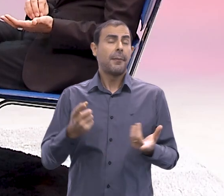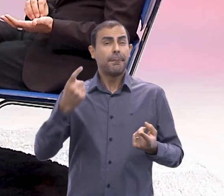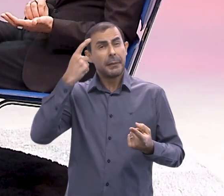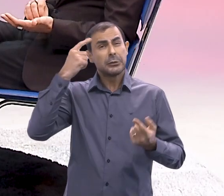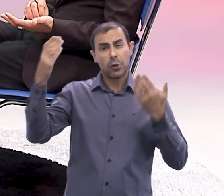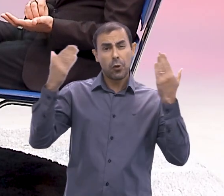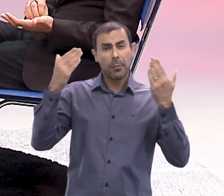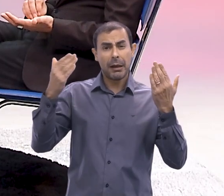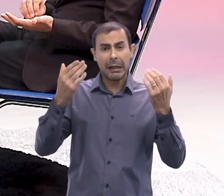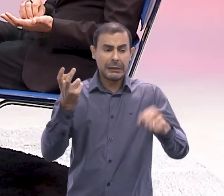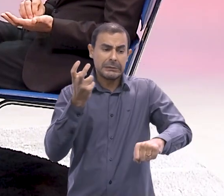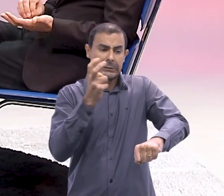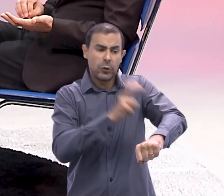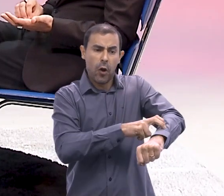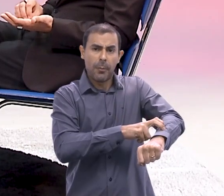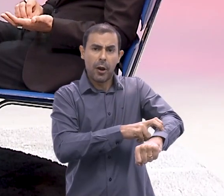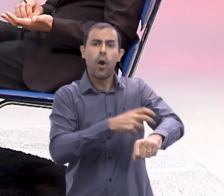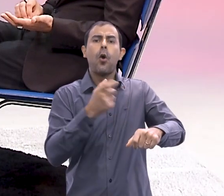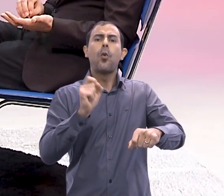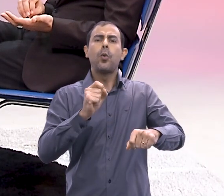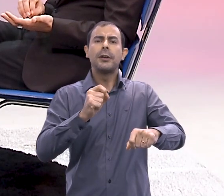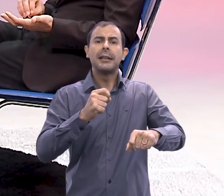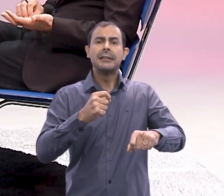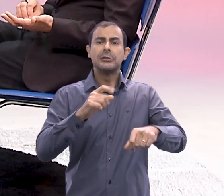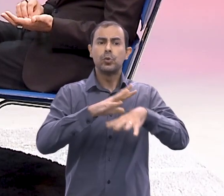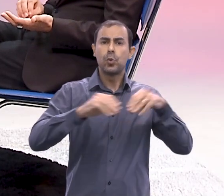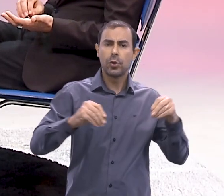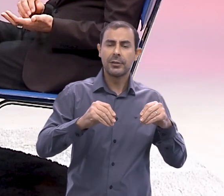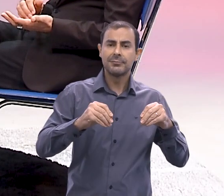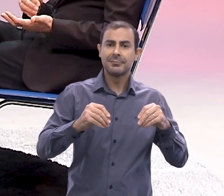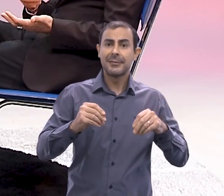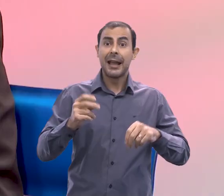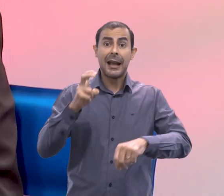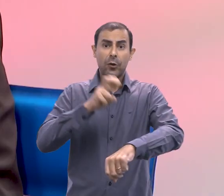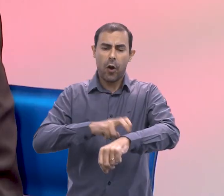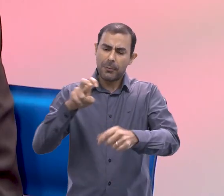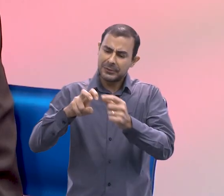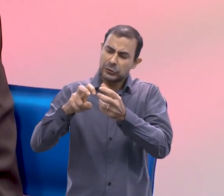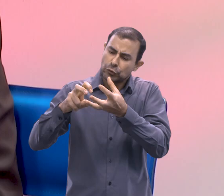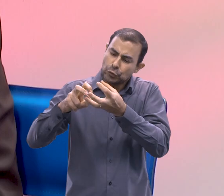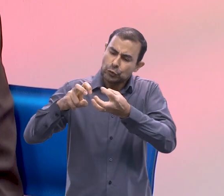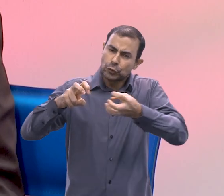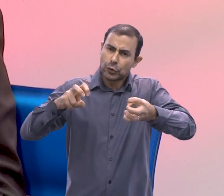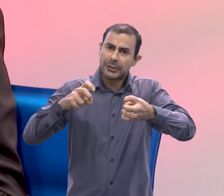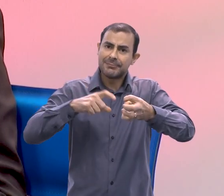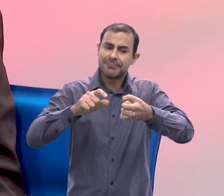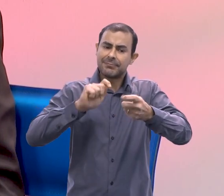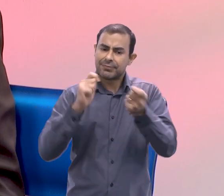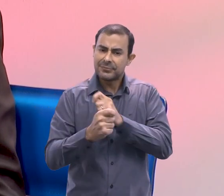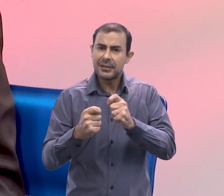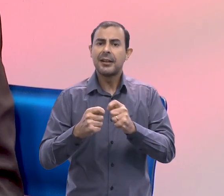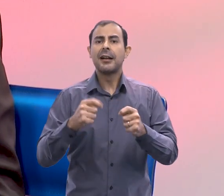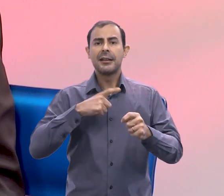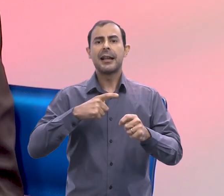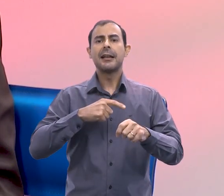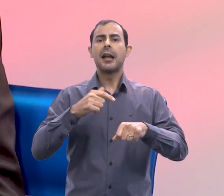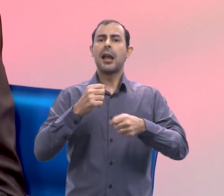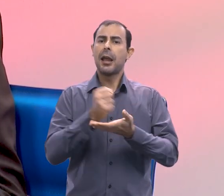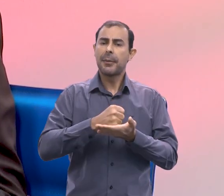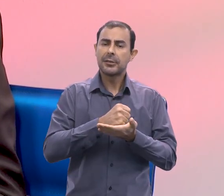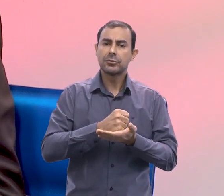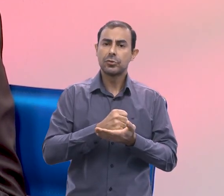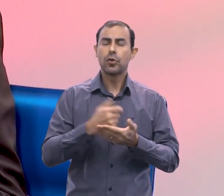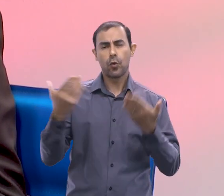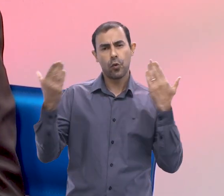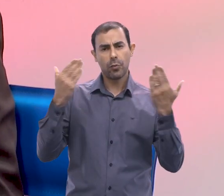da picada da cobra? Do próprio veneno. Então, da cobra, ou seja, a gente precisa falar disso e incentivar pessoas que estão